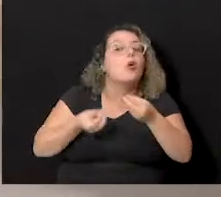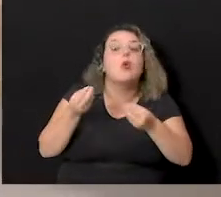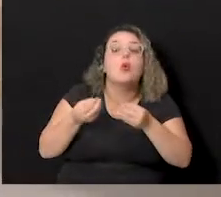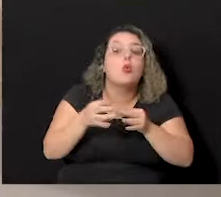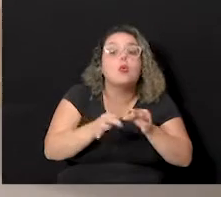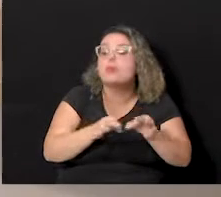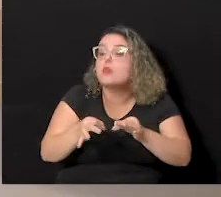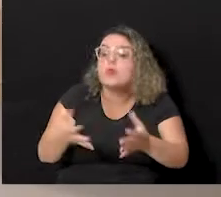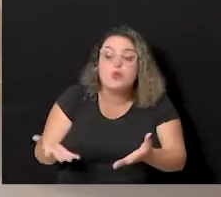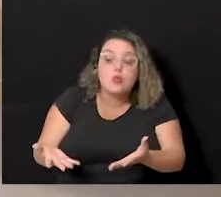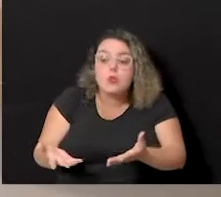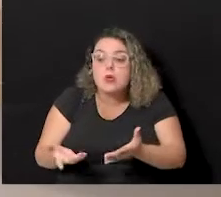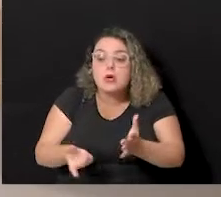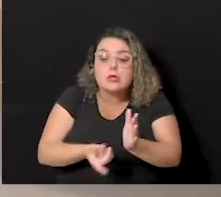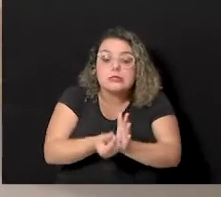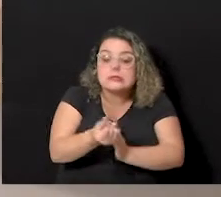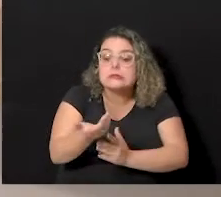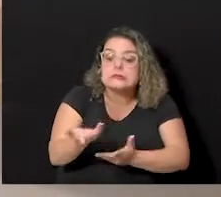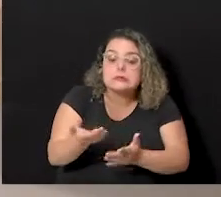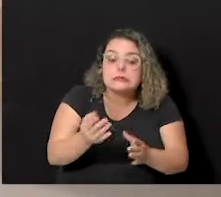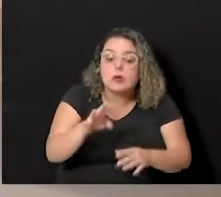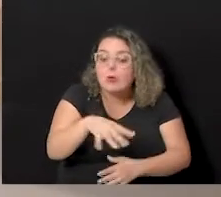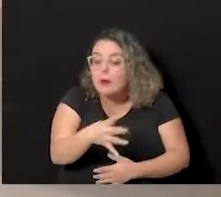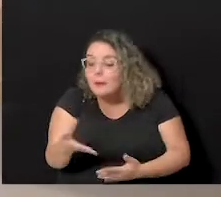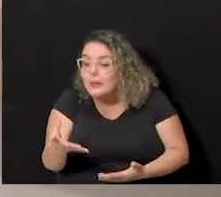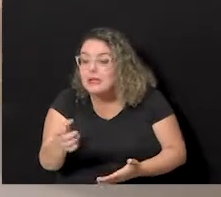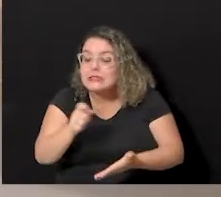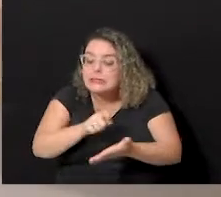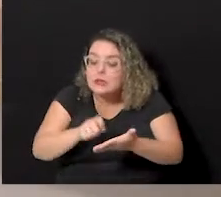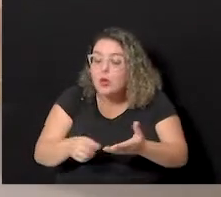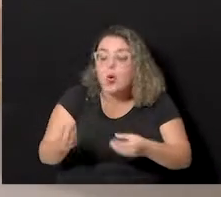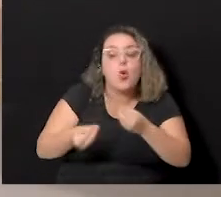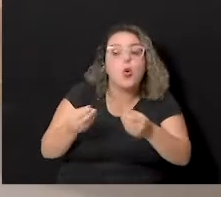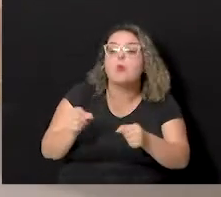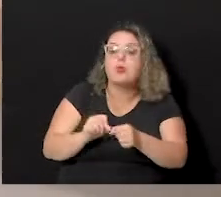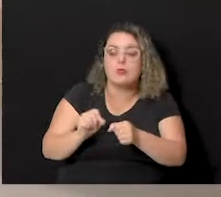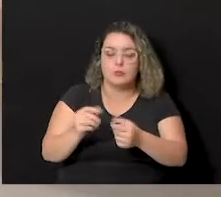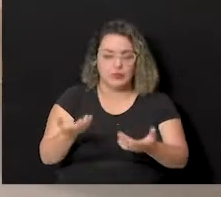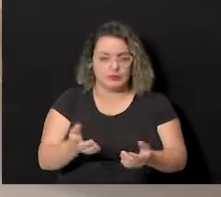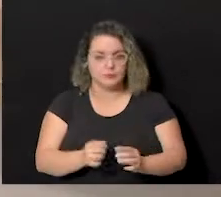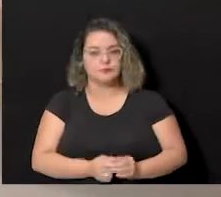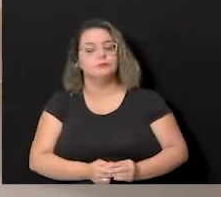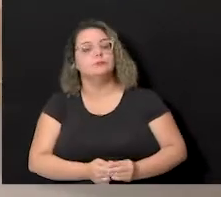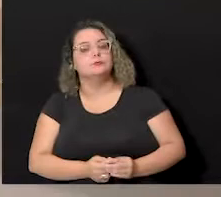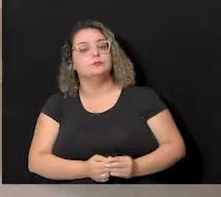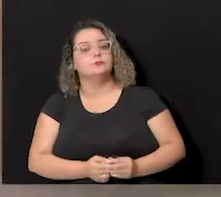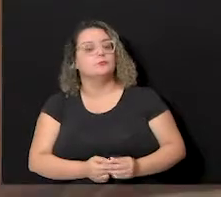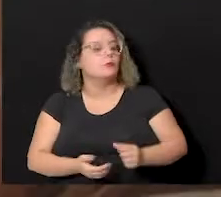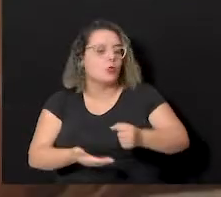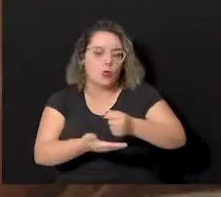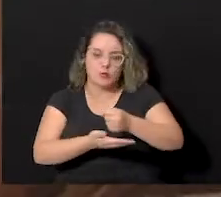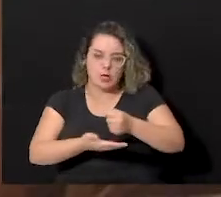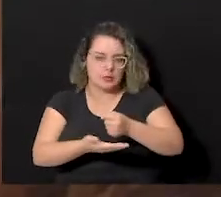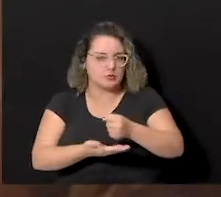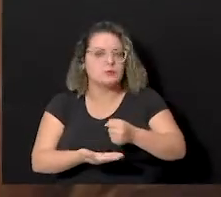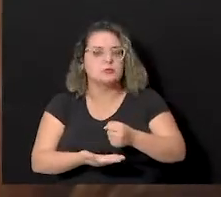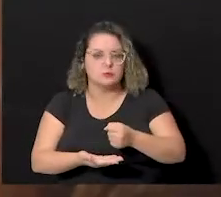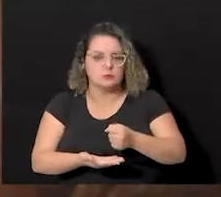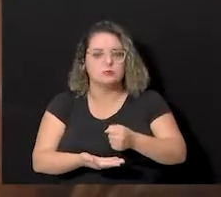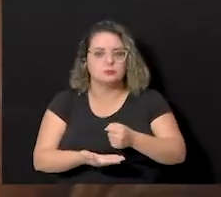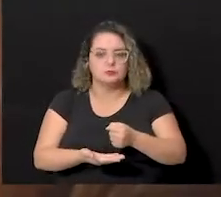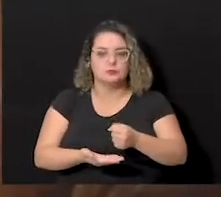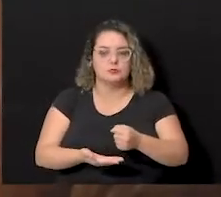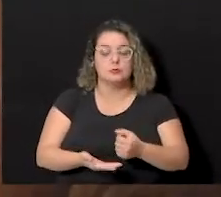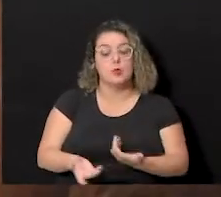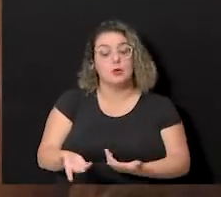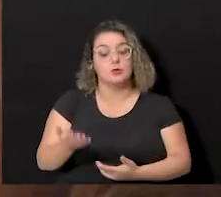a gente organiza aí esse orçamento, faz uma planilha, anota no caderninho, como é que faz? O exercício básico é você levantar,